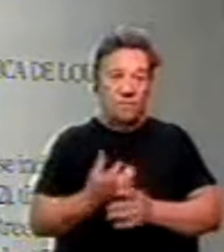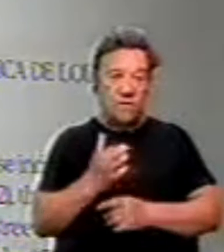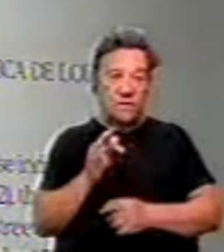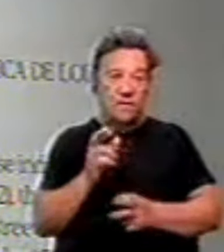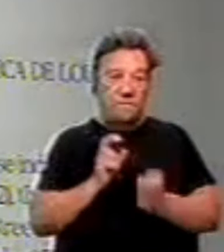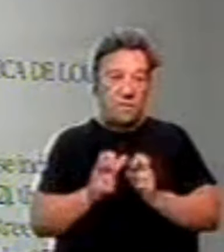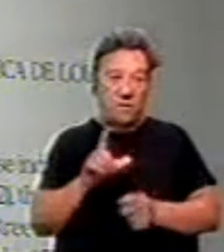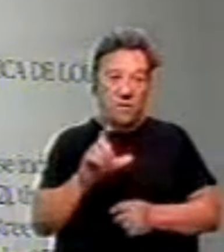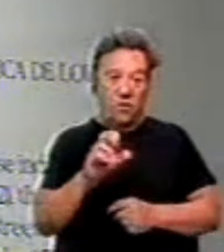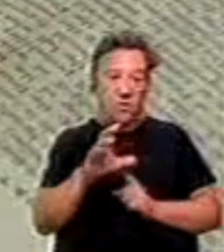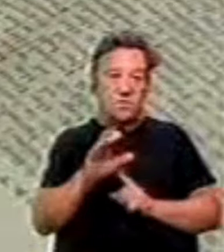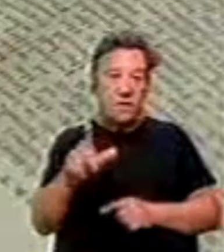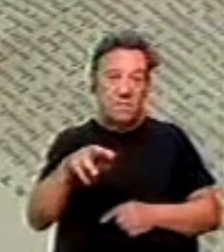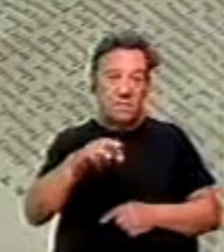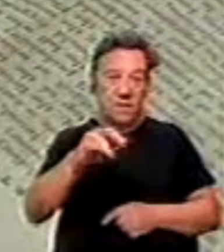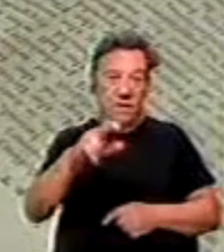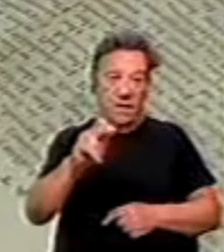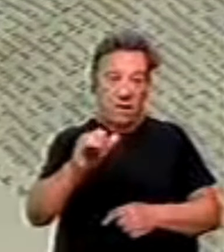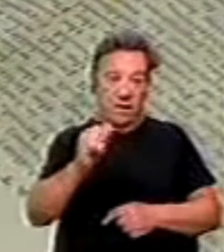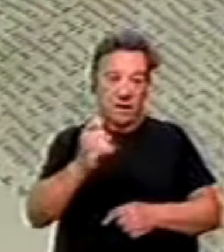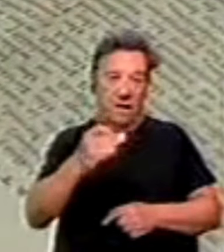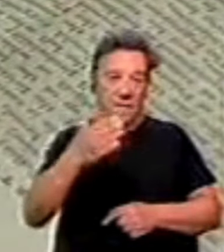a fábrica de louça de Miragaia, em